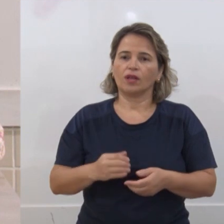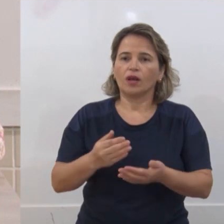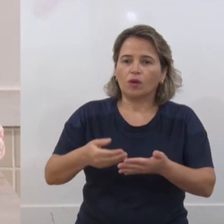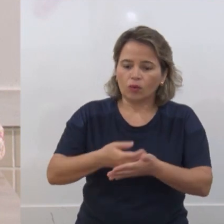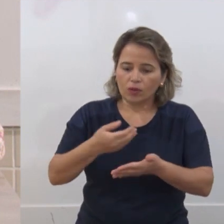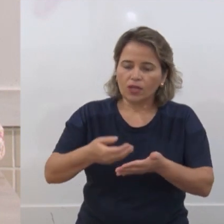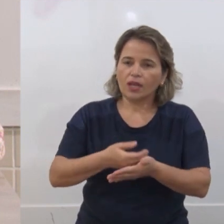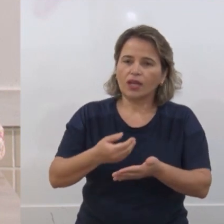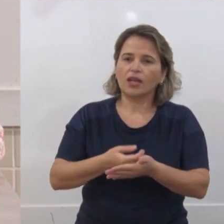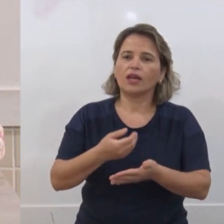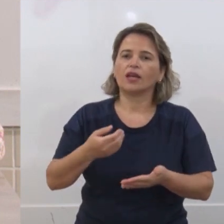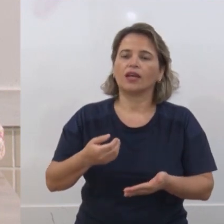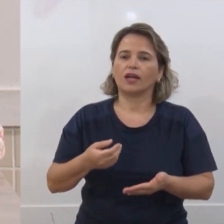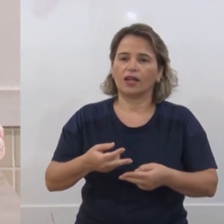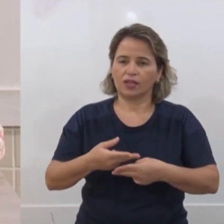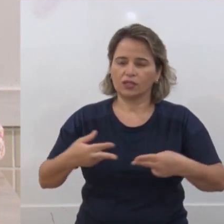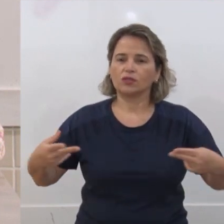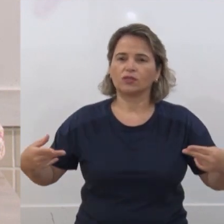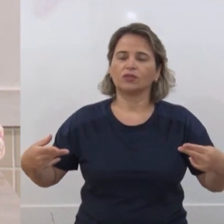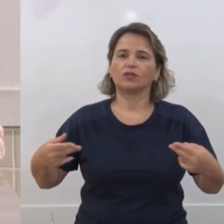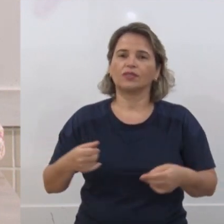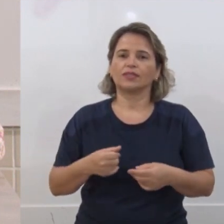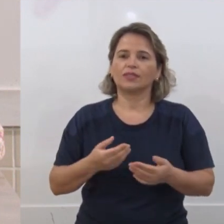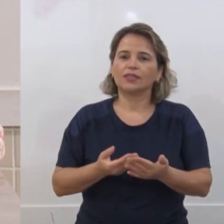batedor, a espátula,